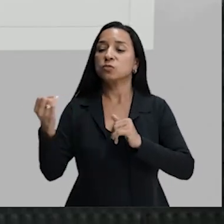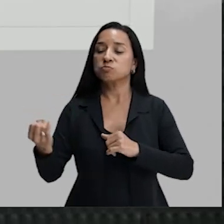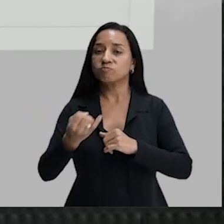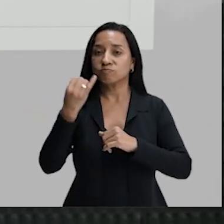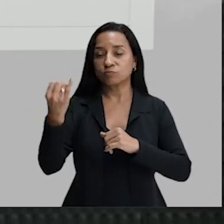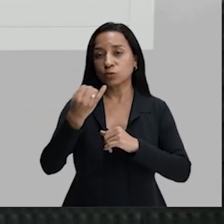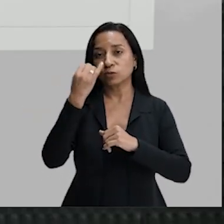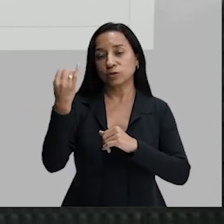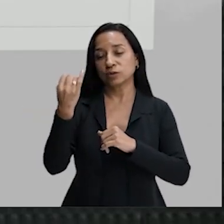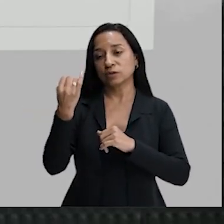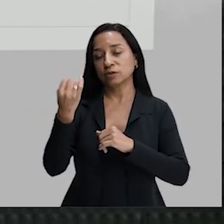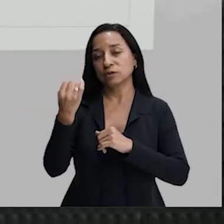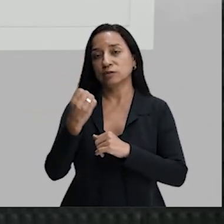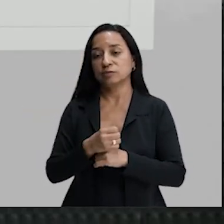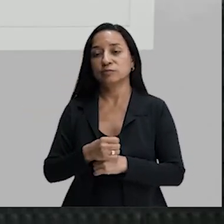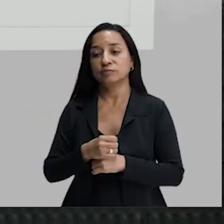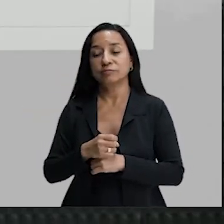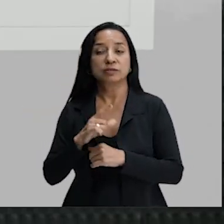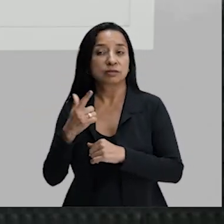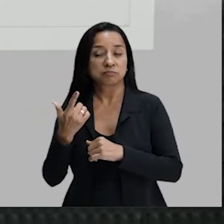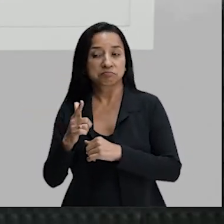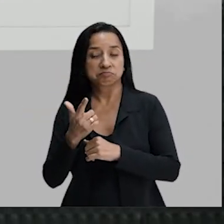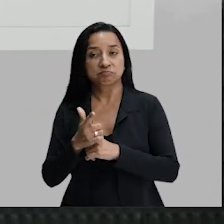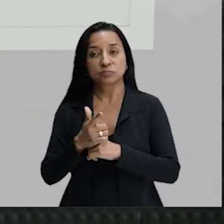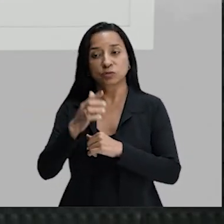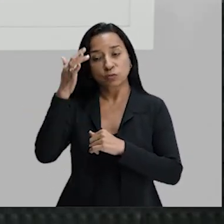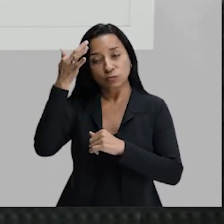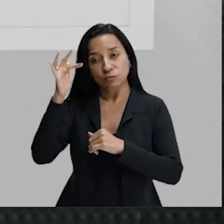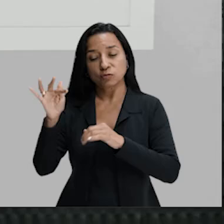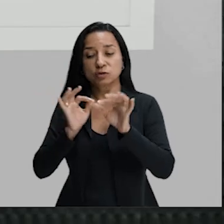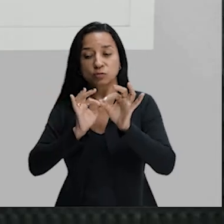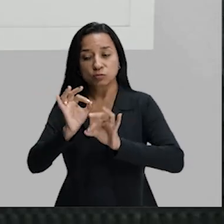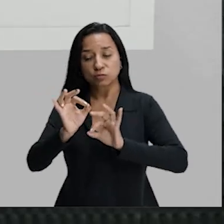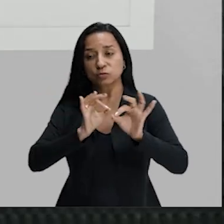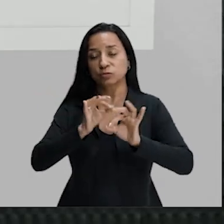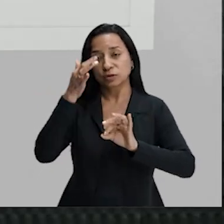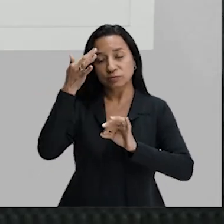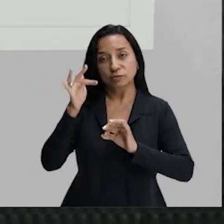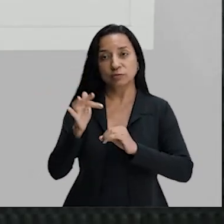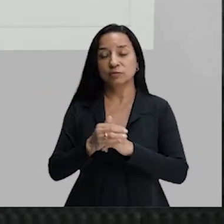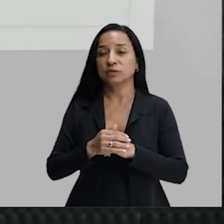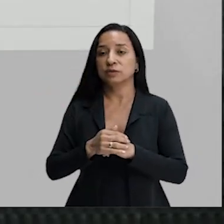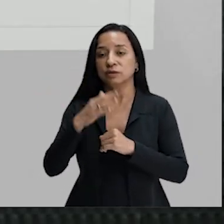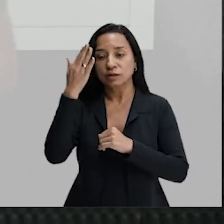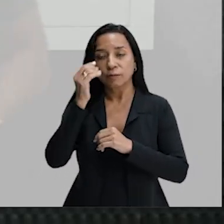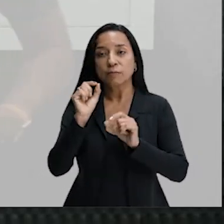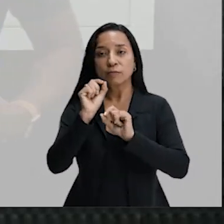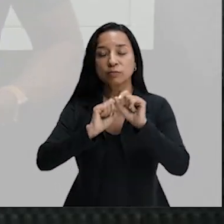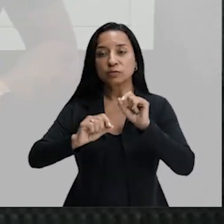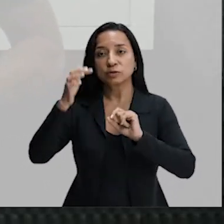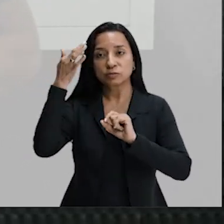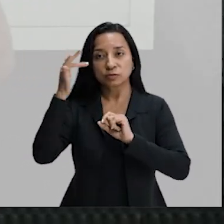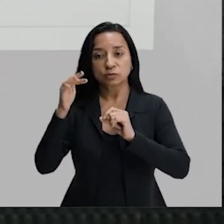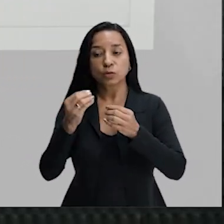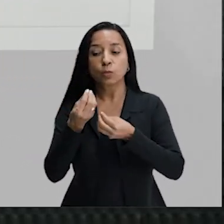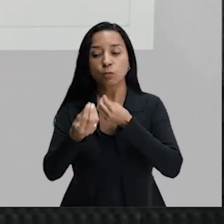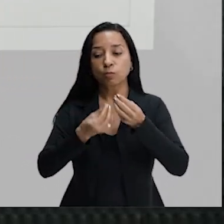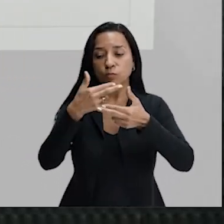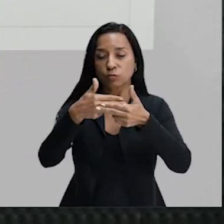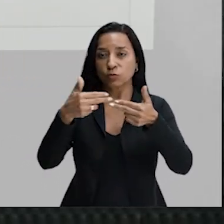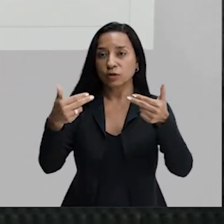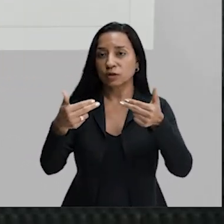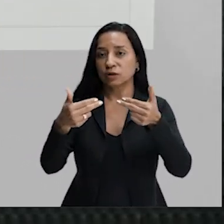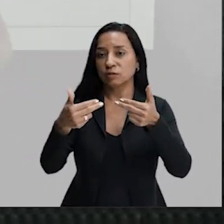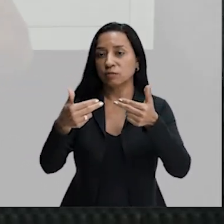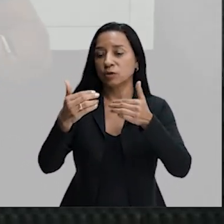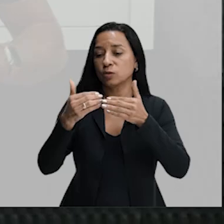tá? Sem ele não funciona a própria filosofia. Nós sabemos que a filosofia, como um elemento deflagrador